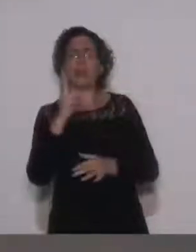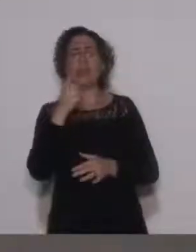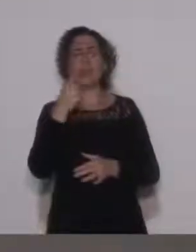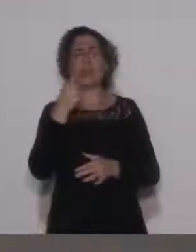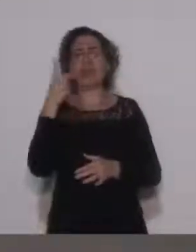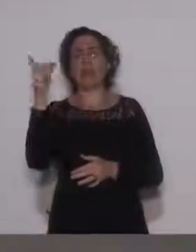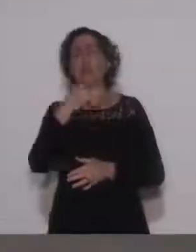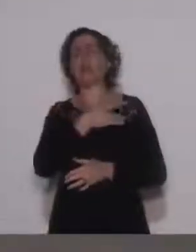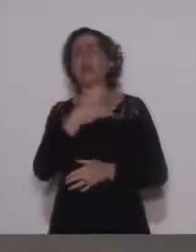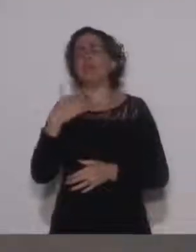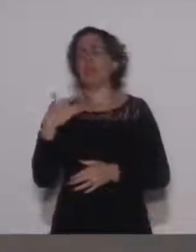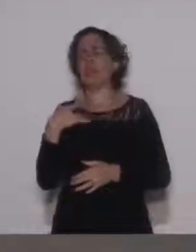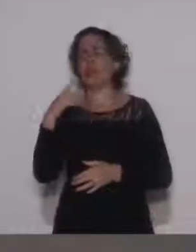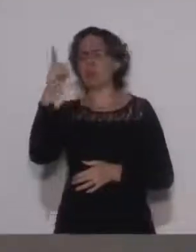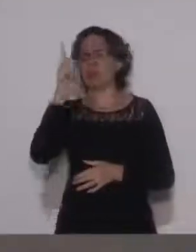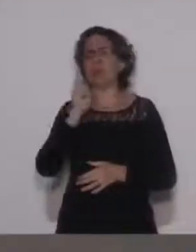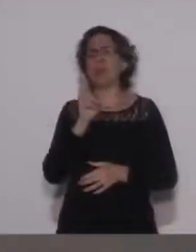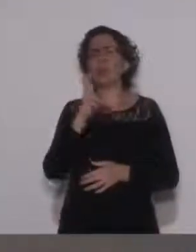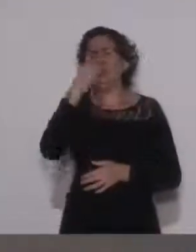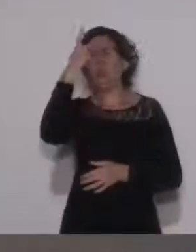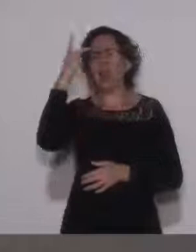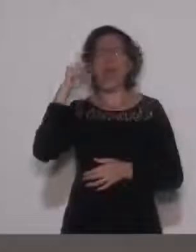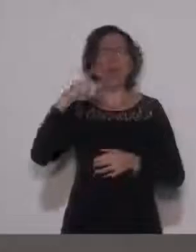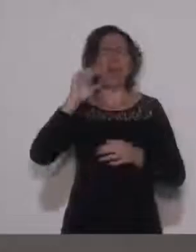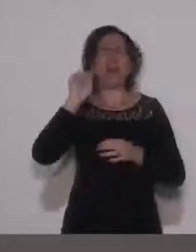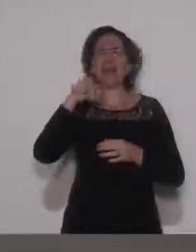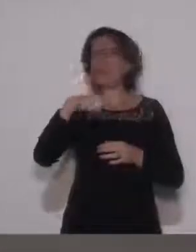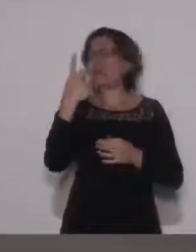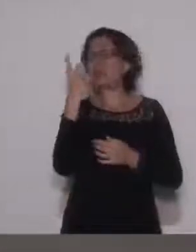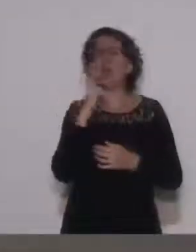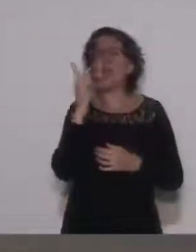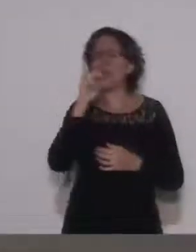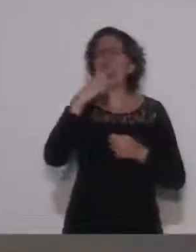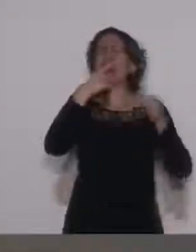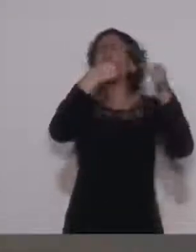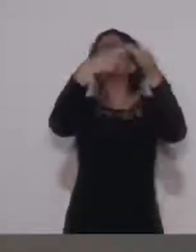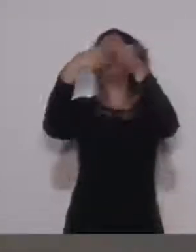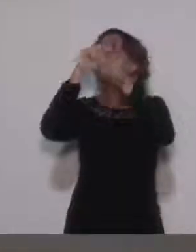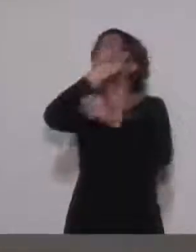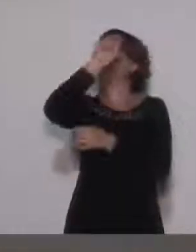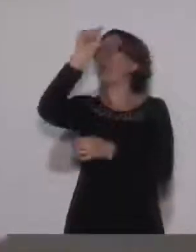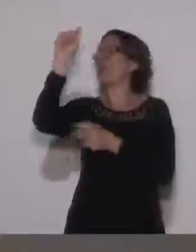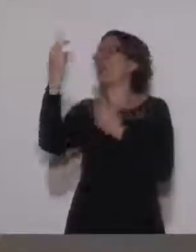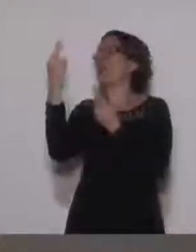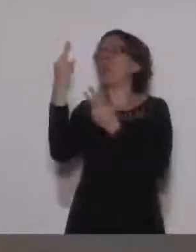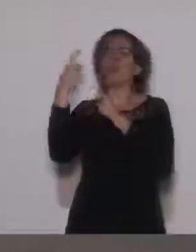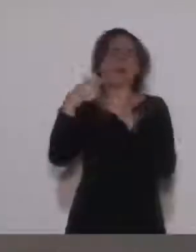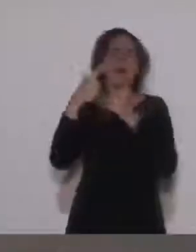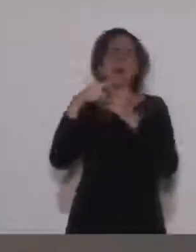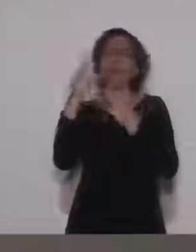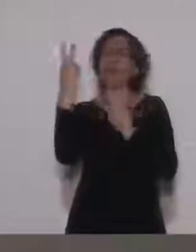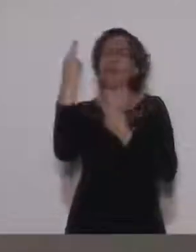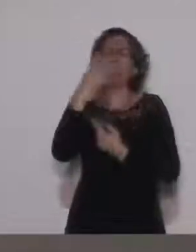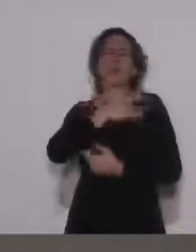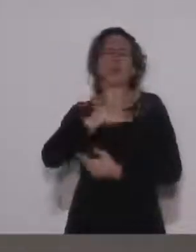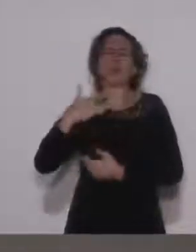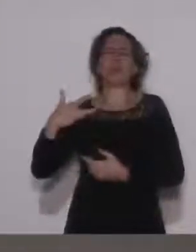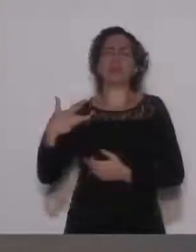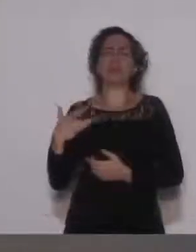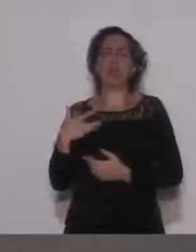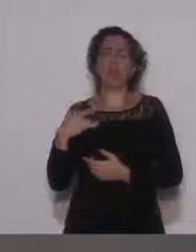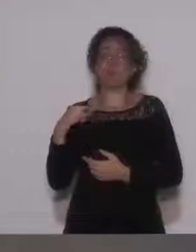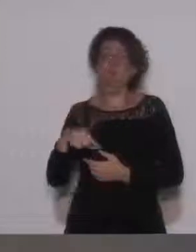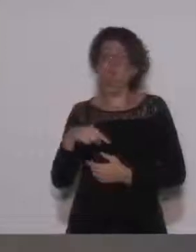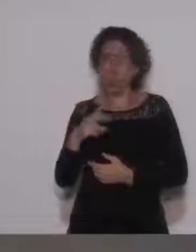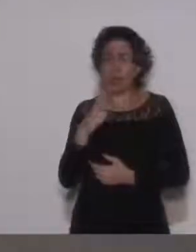da saúde, eles falam assim: não, mas toda cidade tem um problema de saúde. A gente pode aceitar ou não, a gente pode fazer com que Vinhedo,